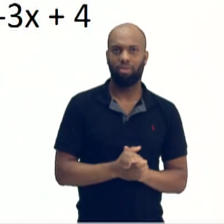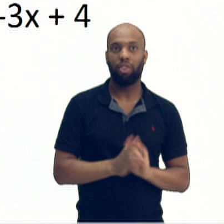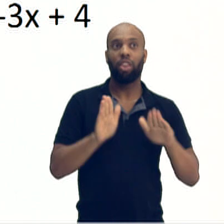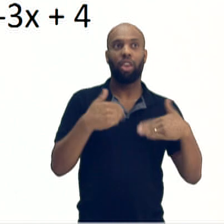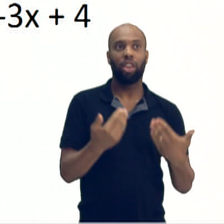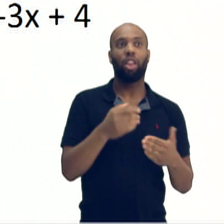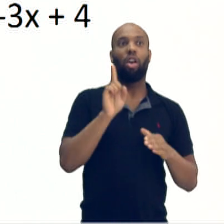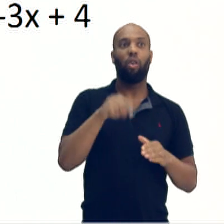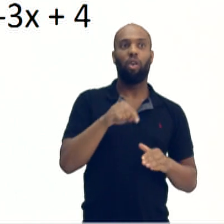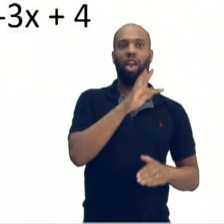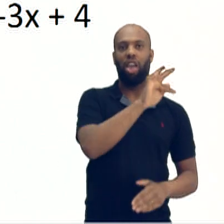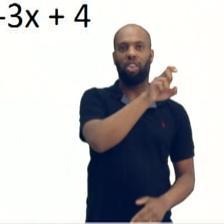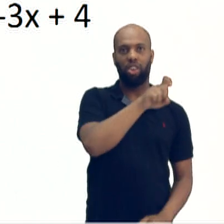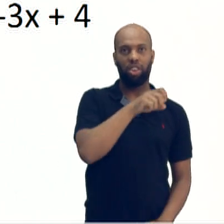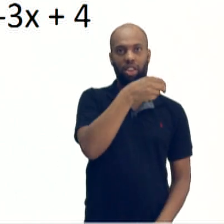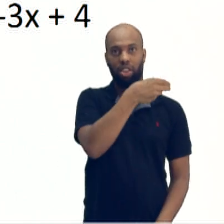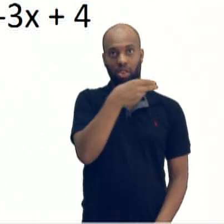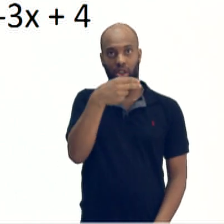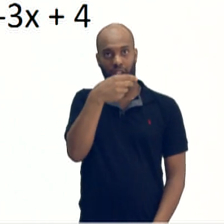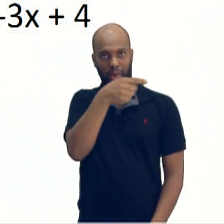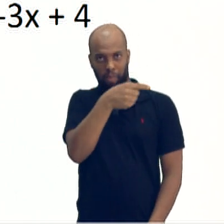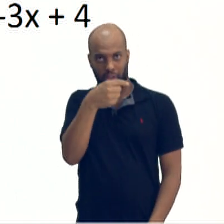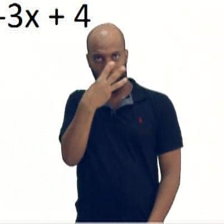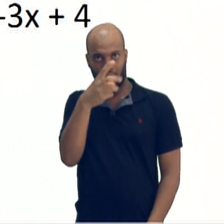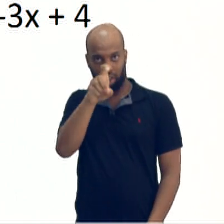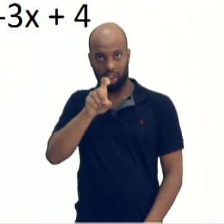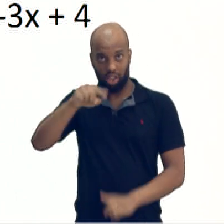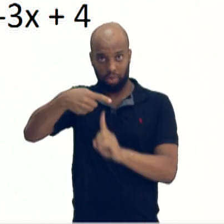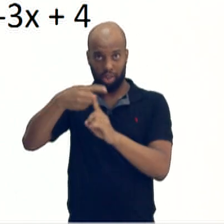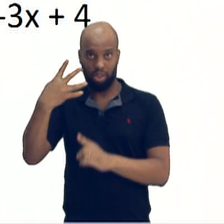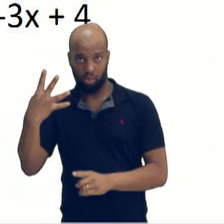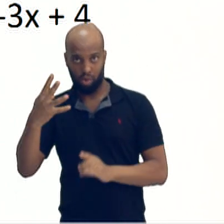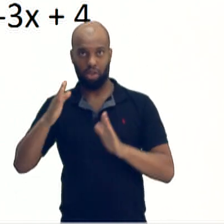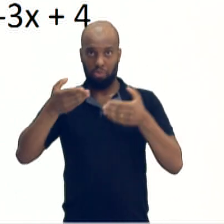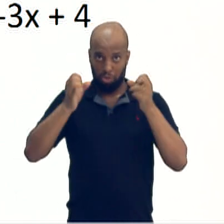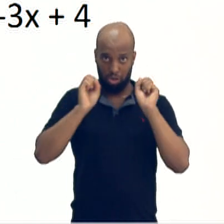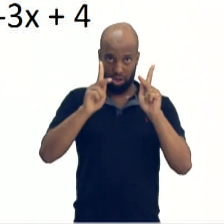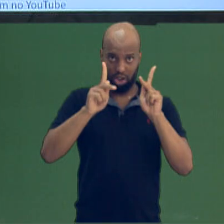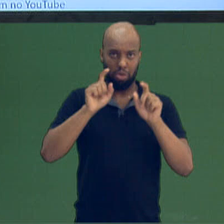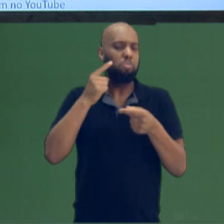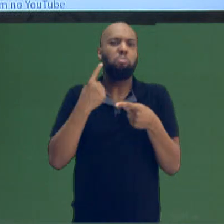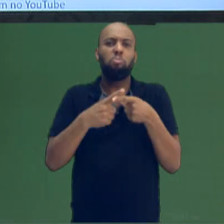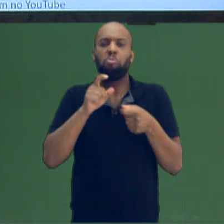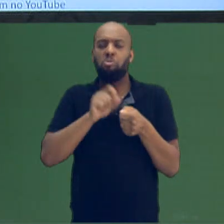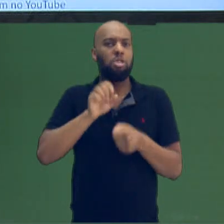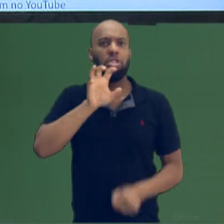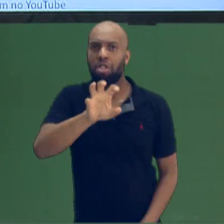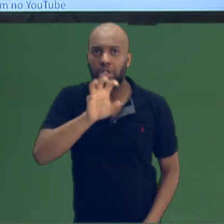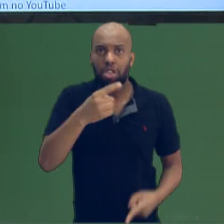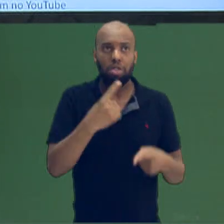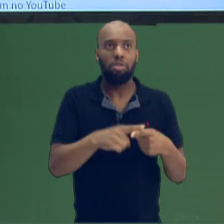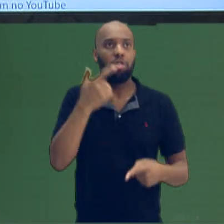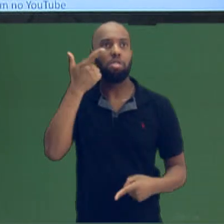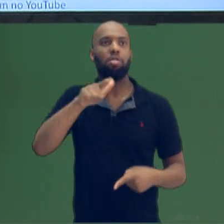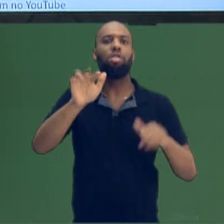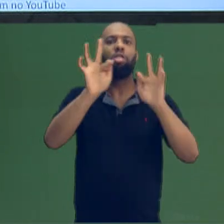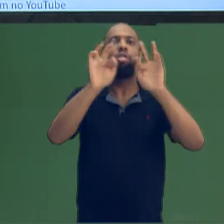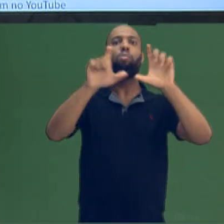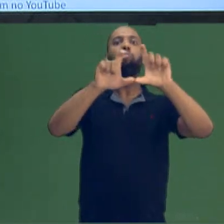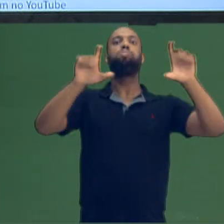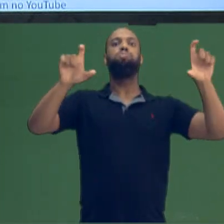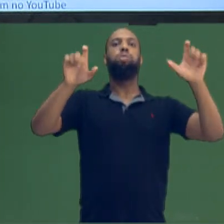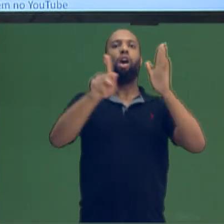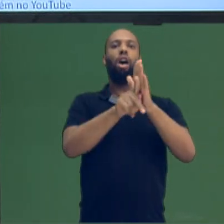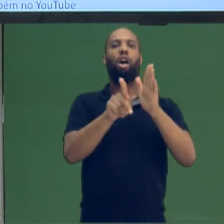Menos 3x mais 4. Perfeito? Então, para que a gente fez tudo isso? Para chegar na formação da nossa função